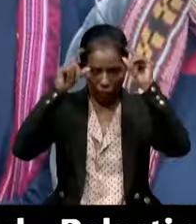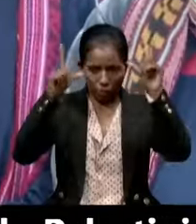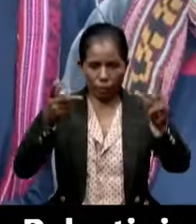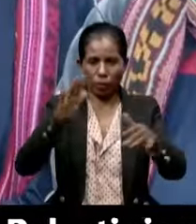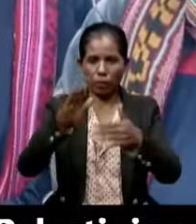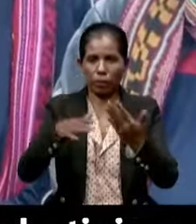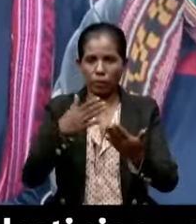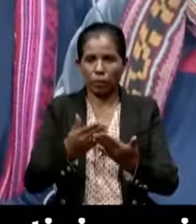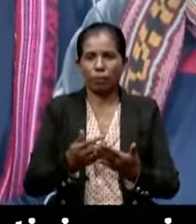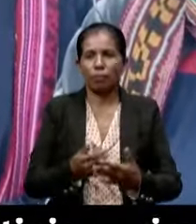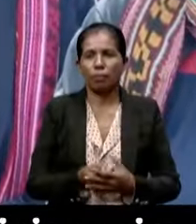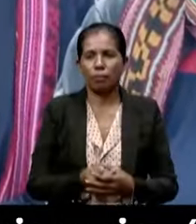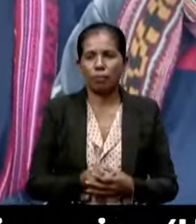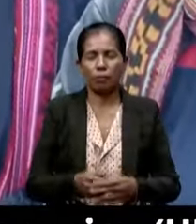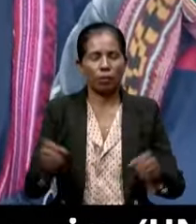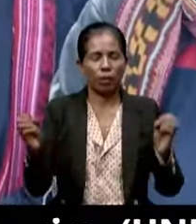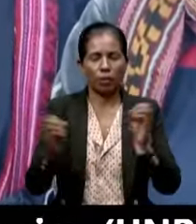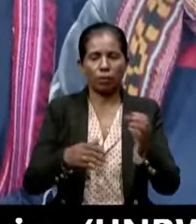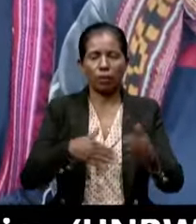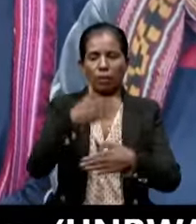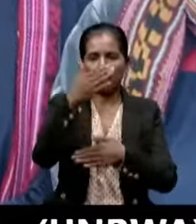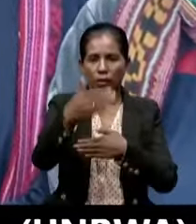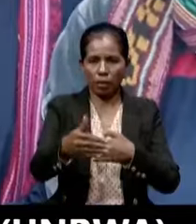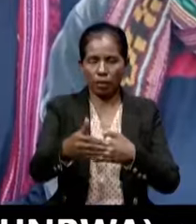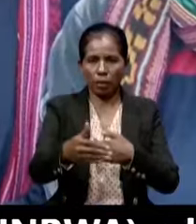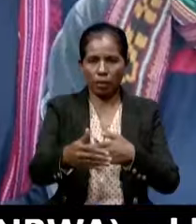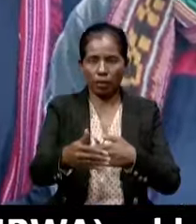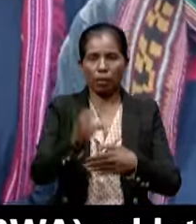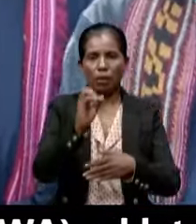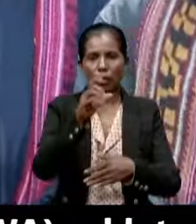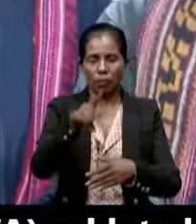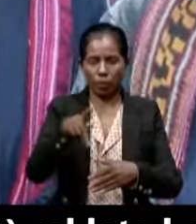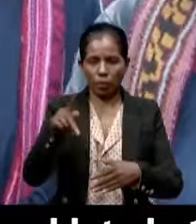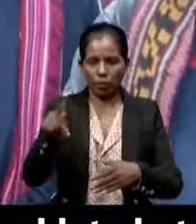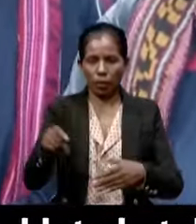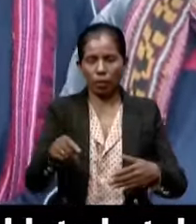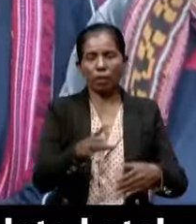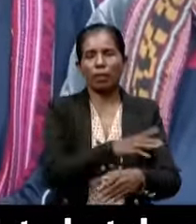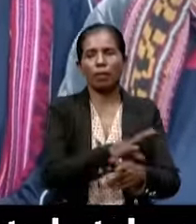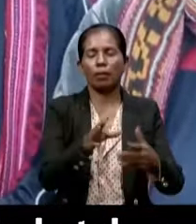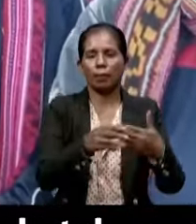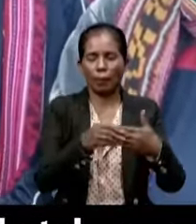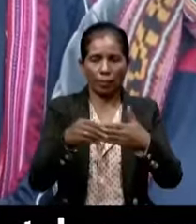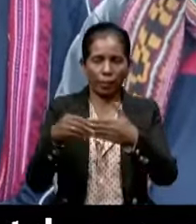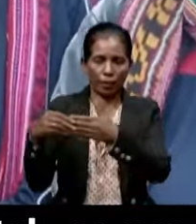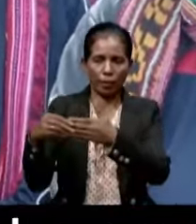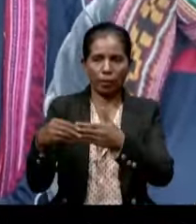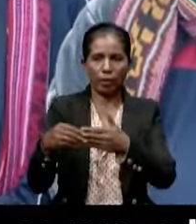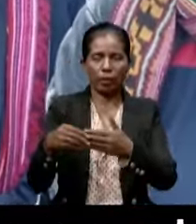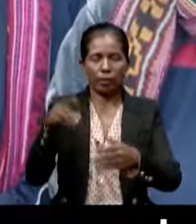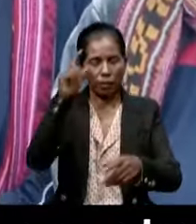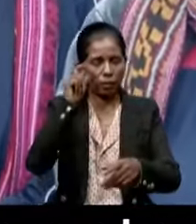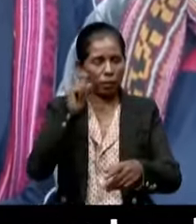sida. Lakui haka tir. Mini brigada konsentrano organ soberano. Liliu mang shanana